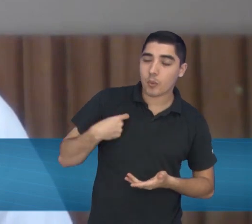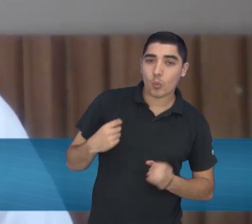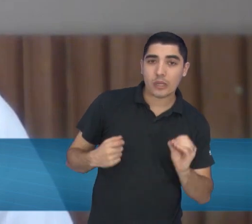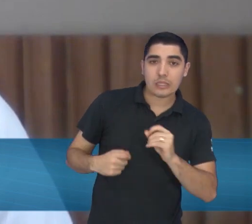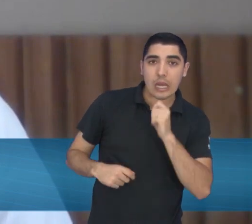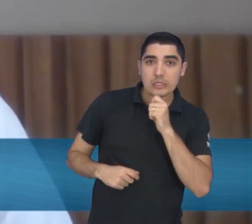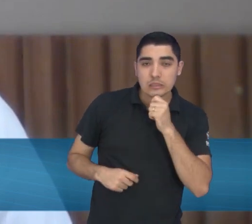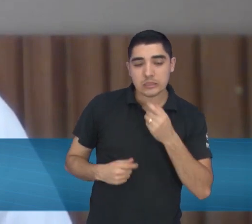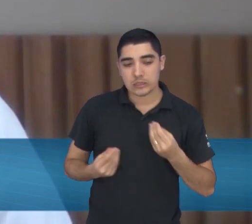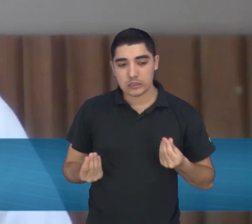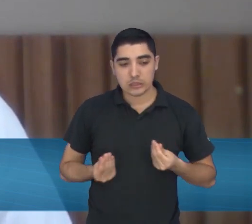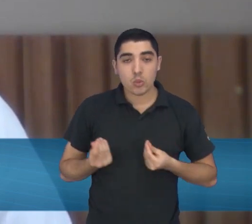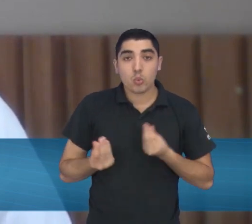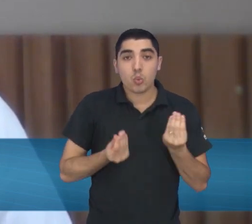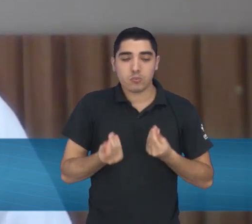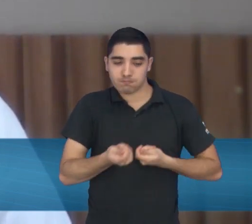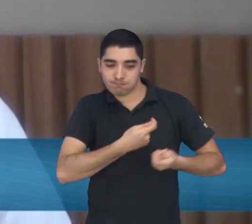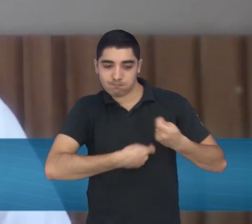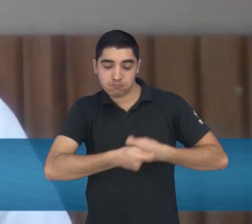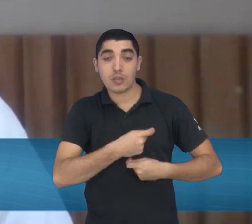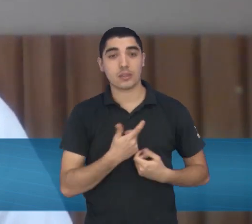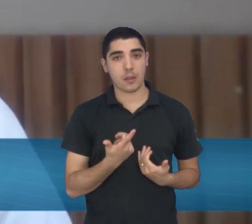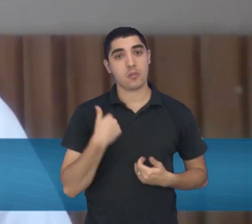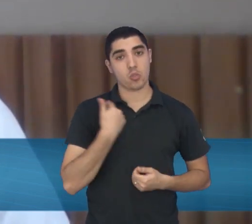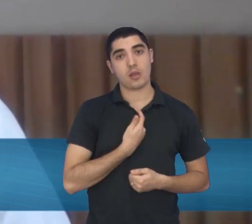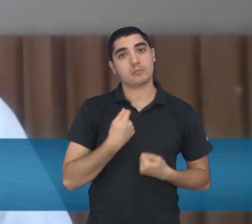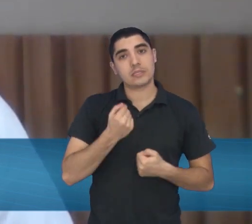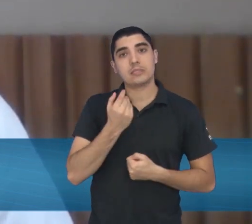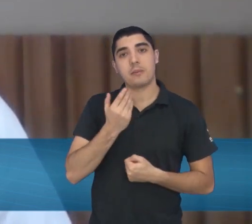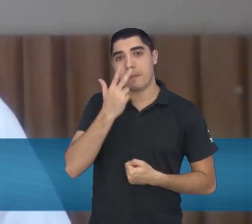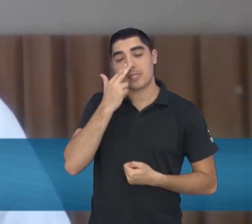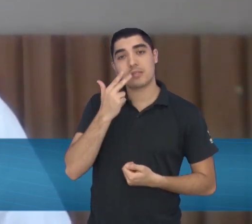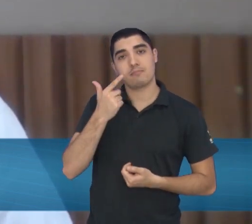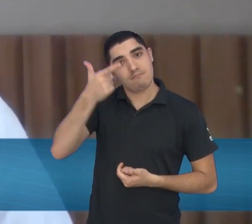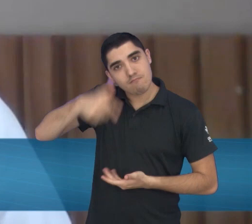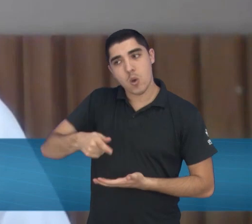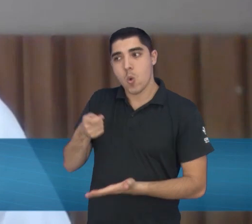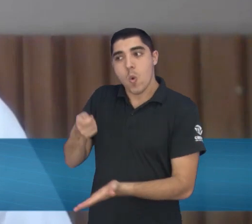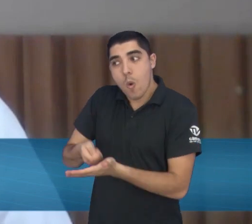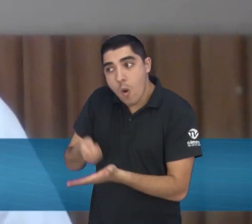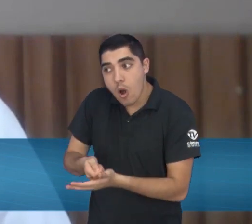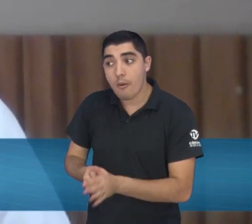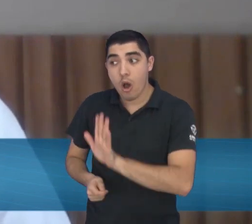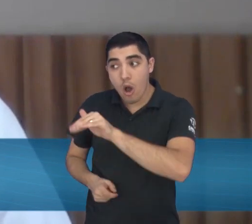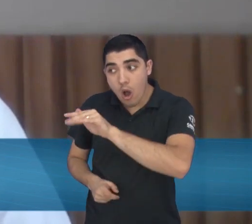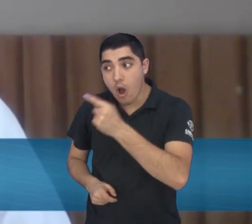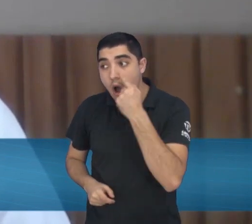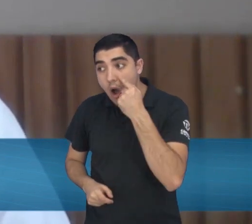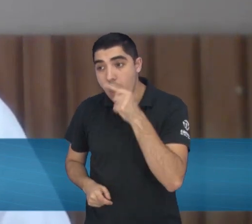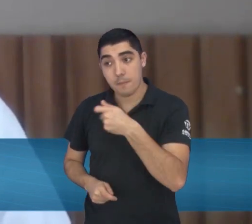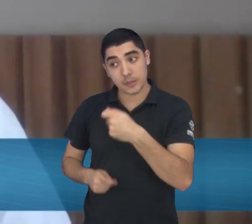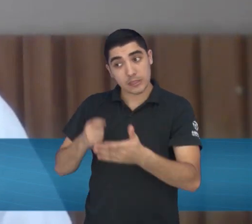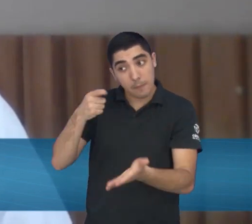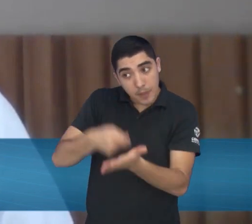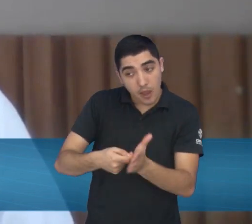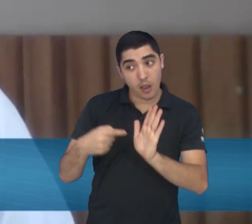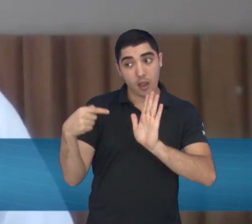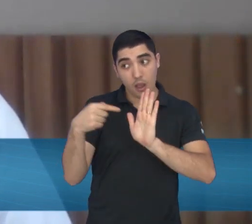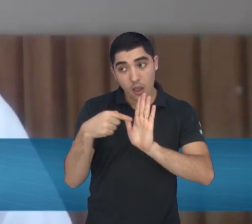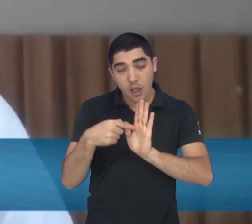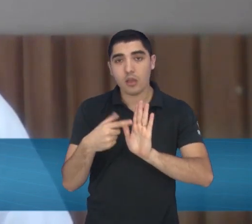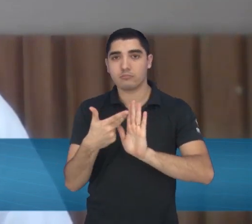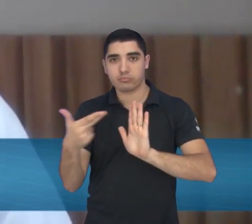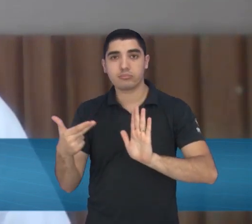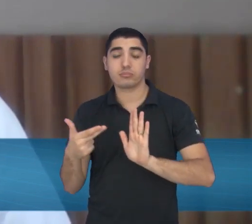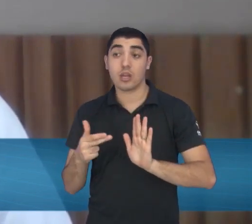que optar por uma cobrança mais incisiva, passar essa cobrança realmente por um suporte jurídico, ou